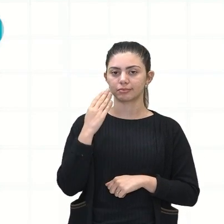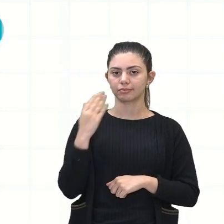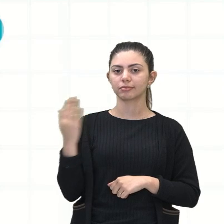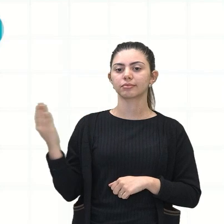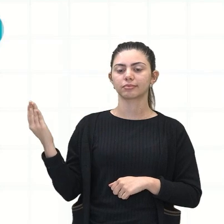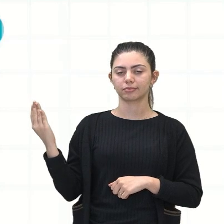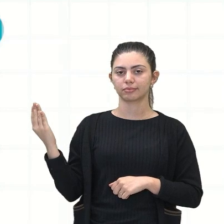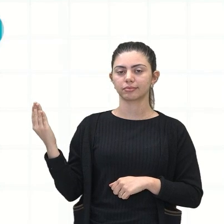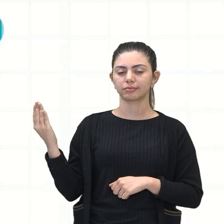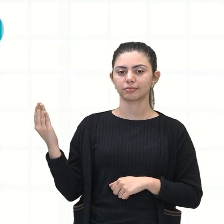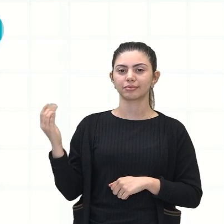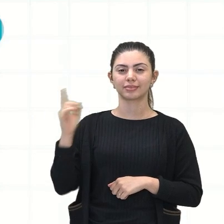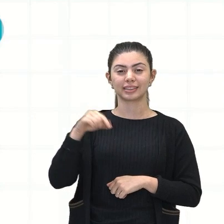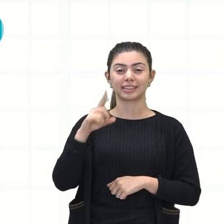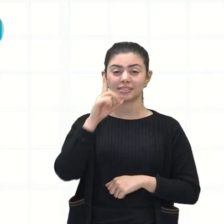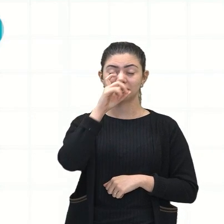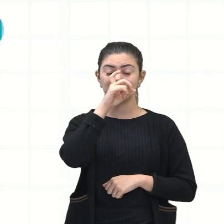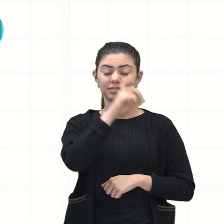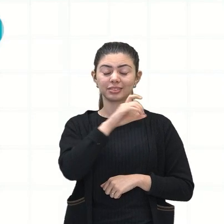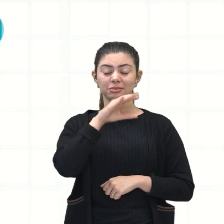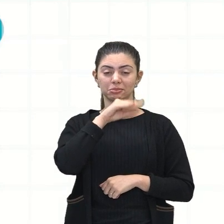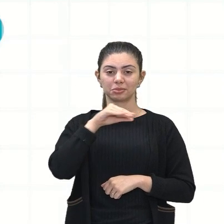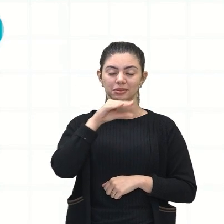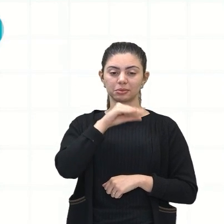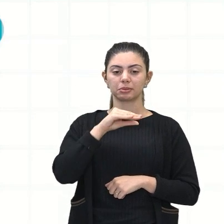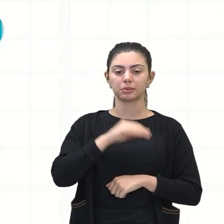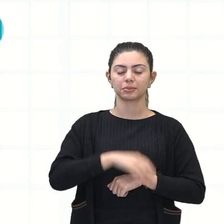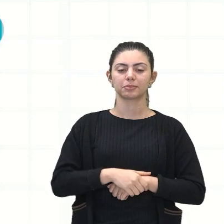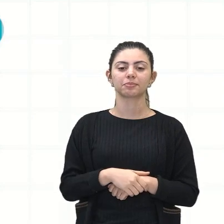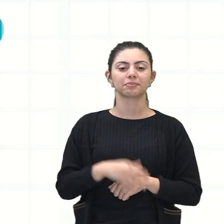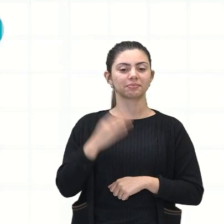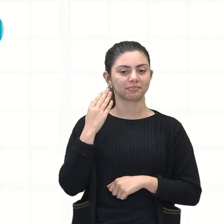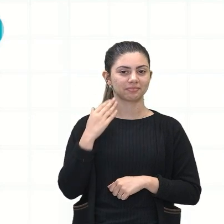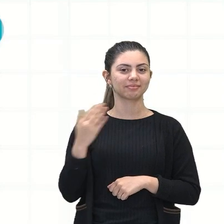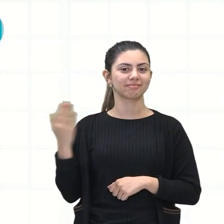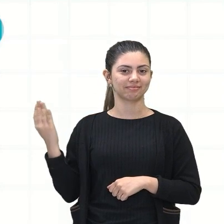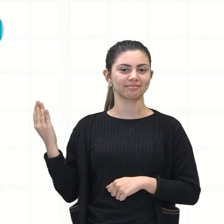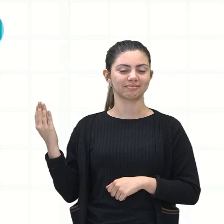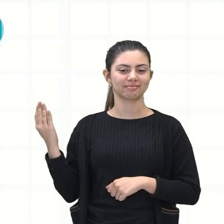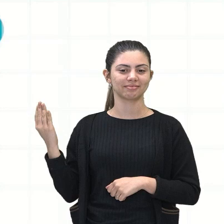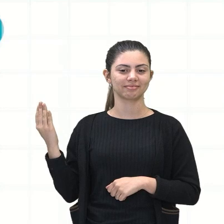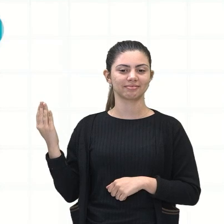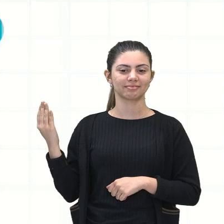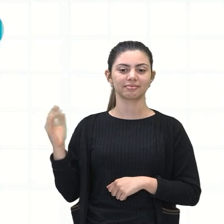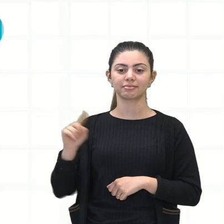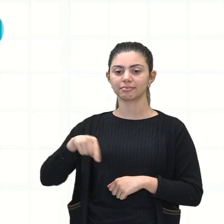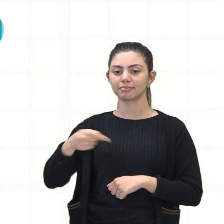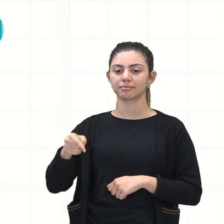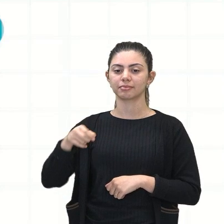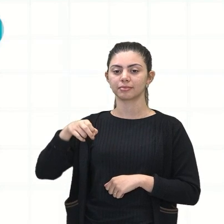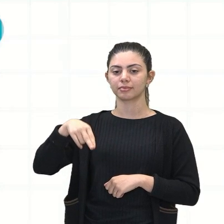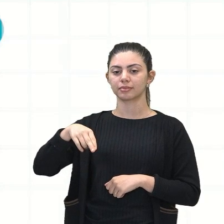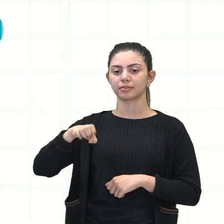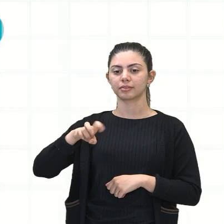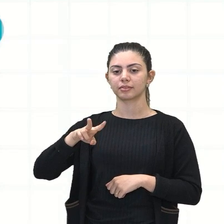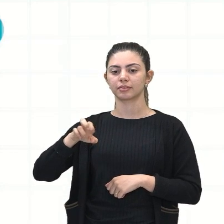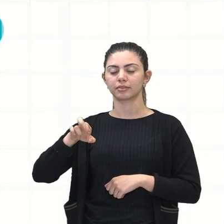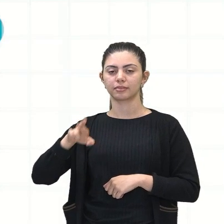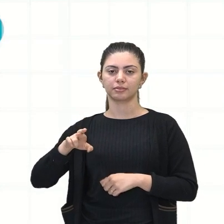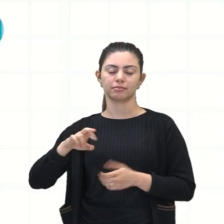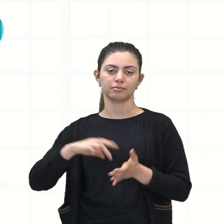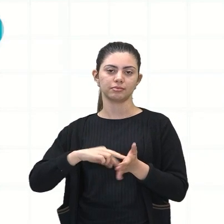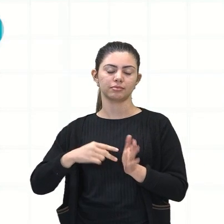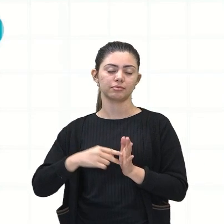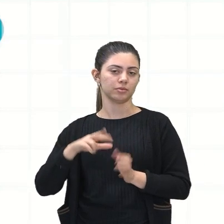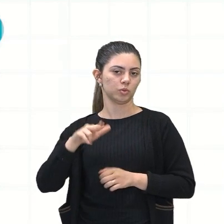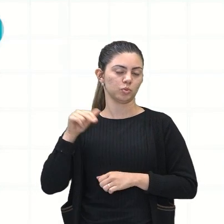É um pouco difícil de falar, mas é rarely. E o never, never, nunca. O